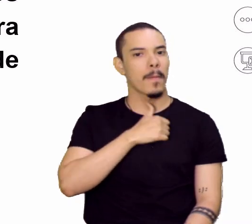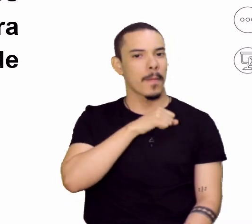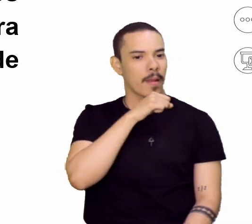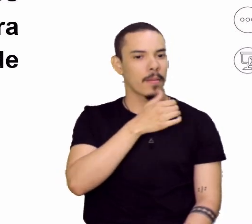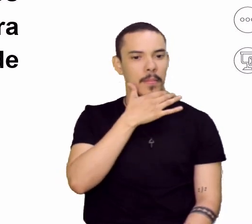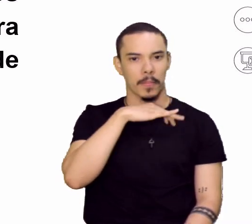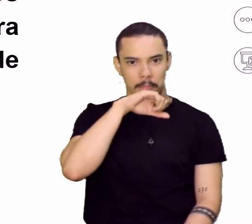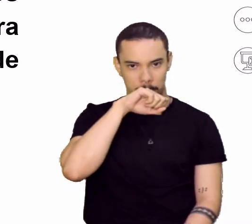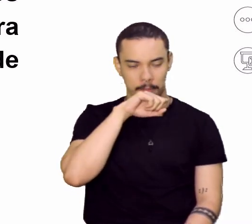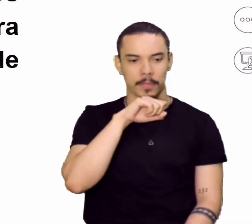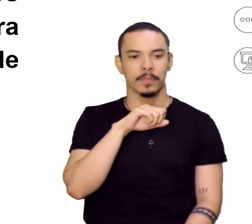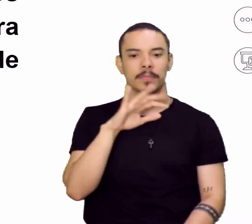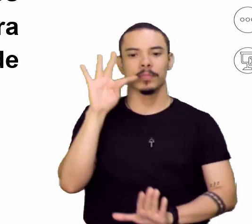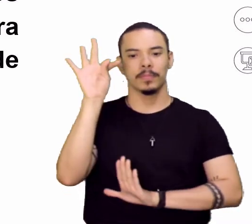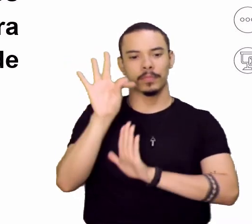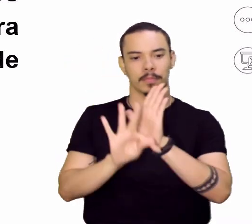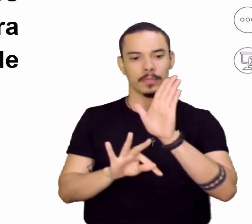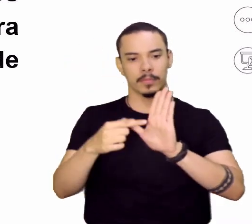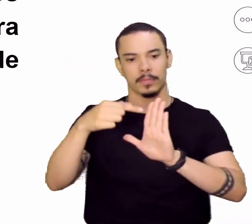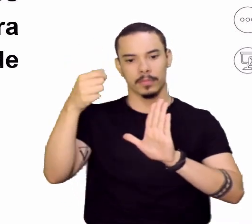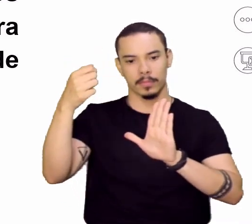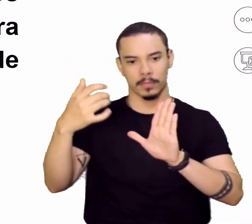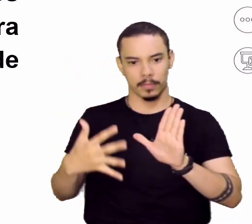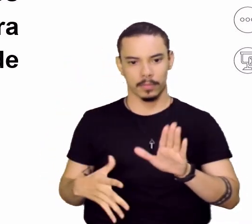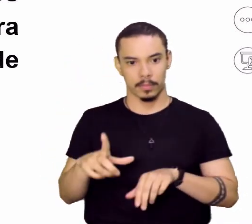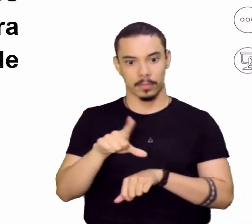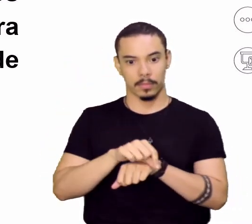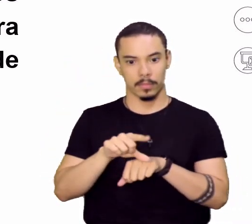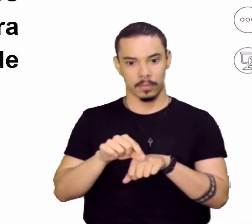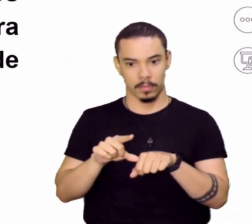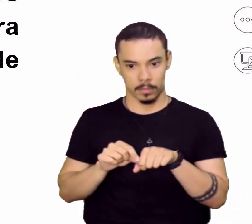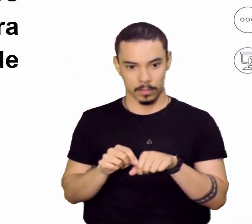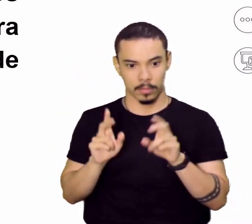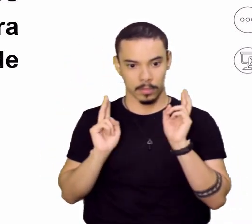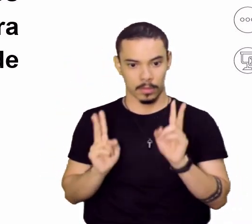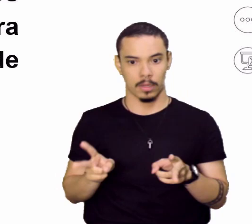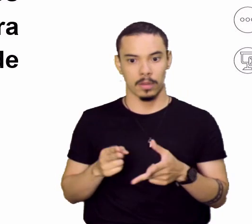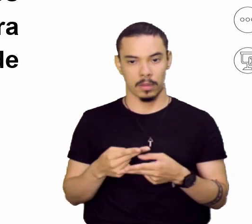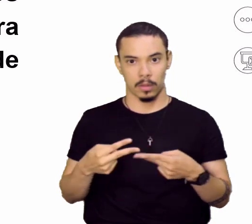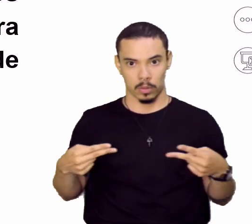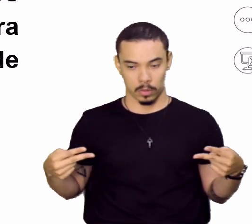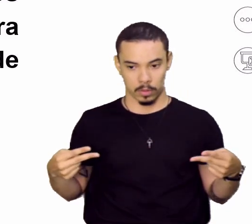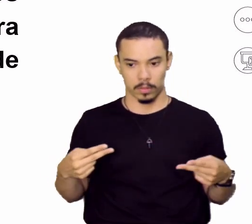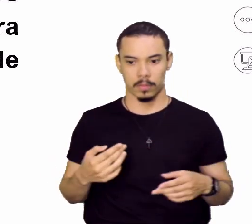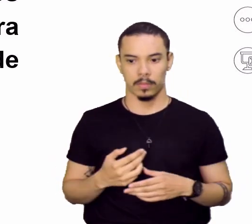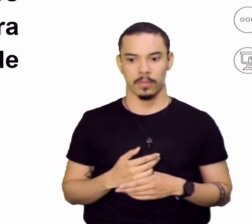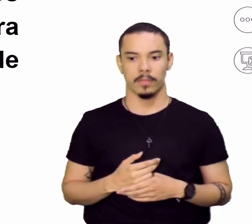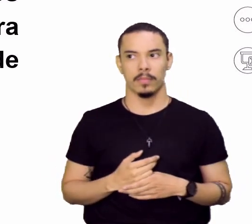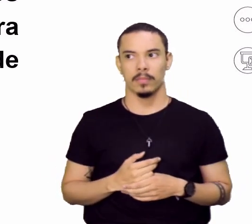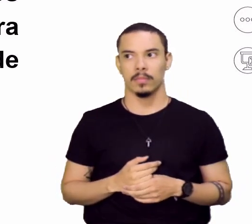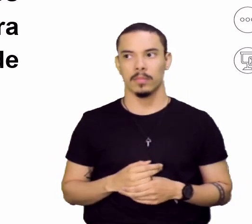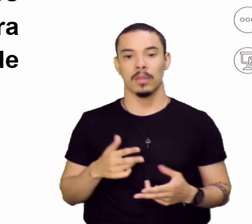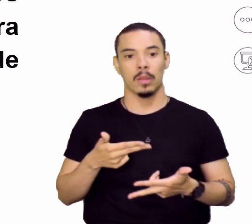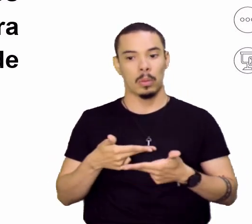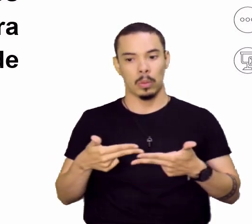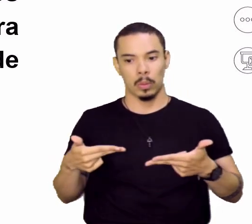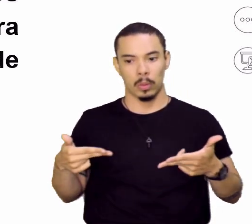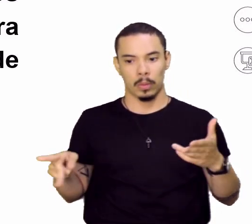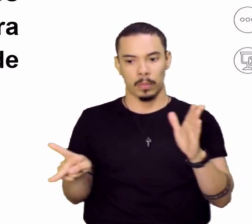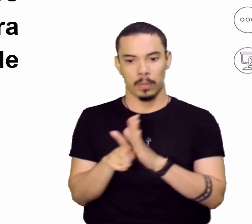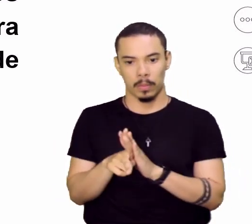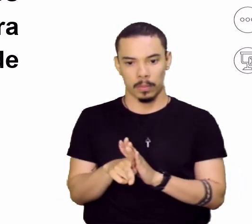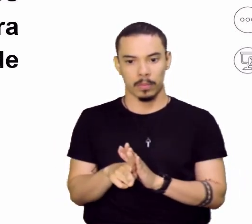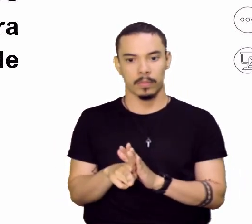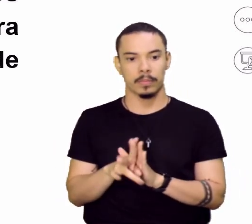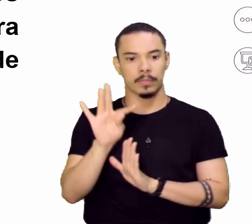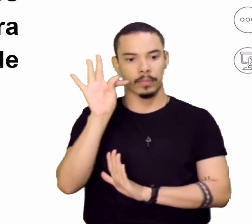O texto descreve argumentos. Nós, seres humanos, nascemos de uma mesma coisa que é ser humano, pai e mãe. O texto descreve argumentos